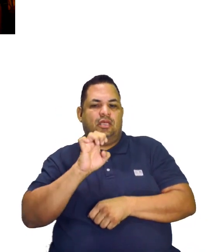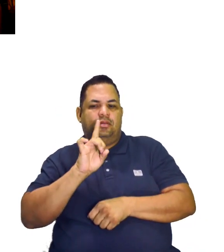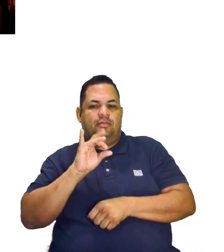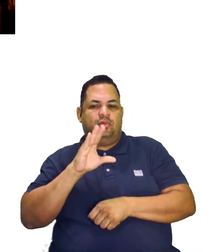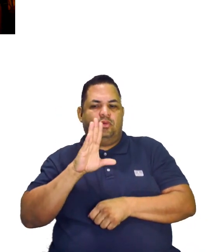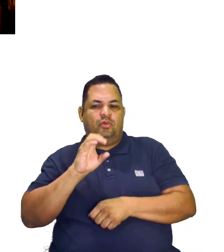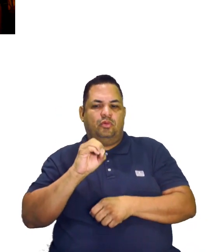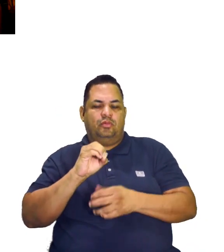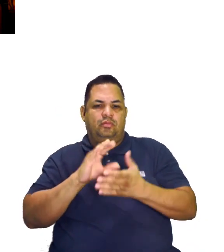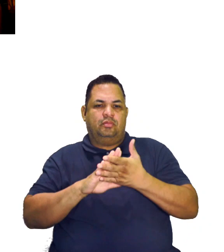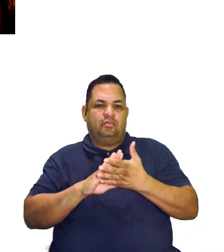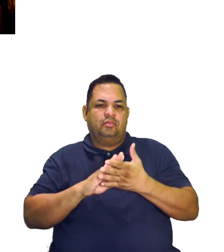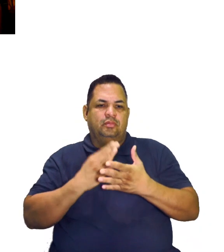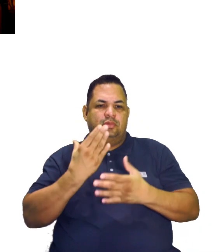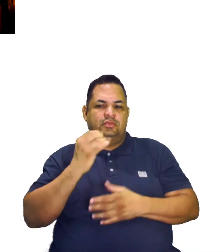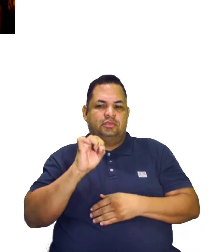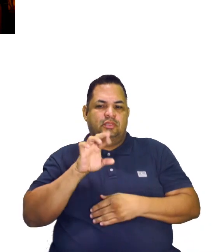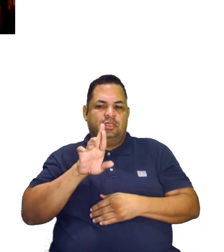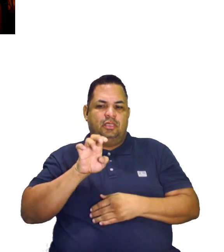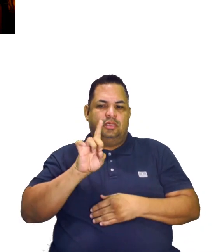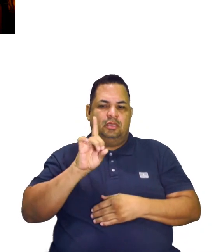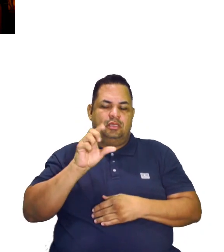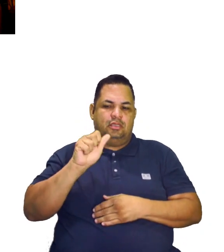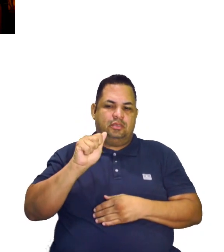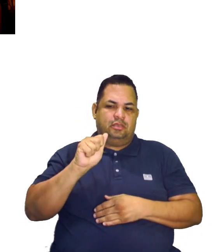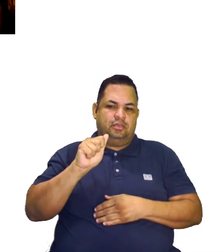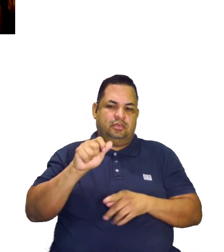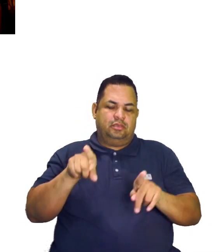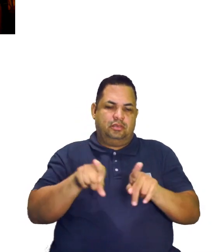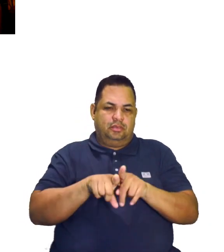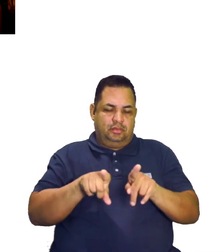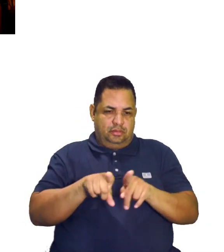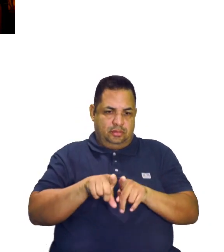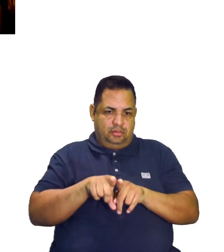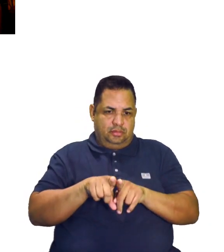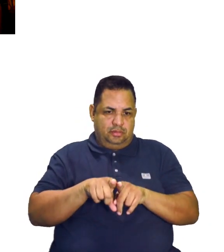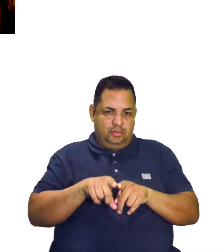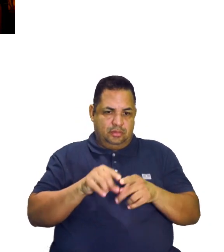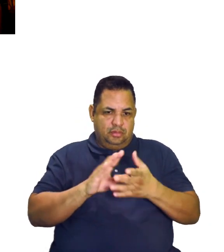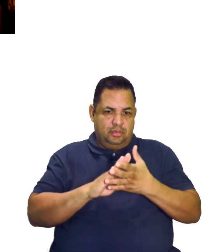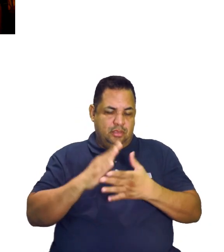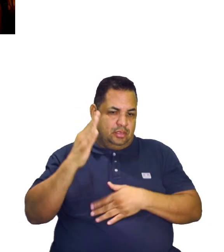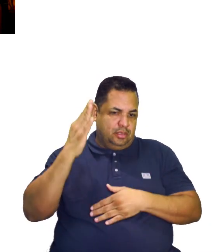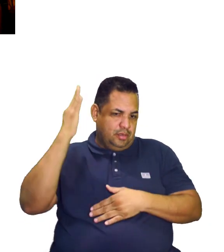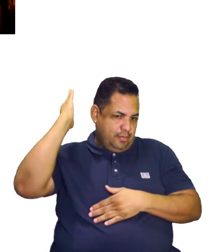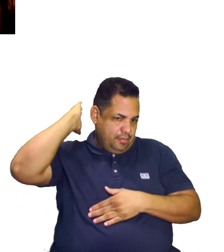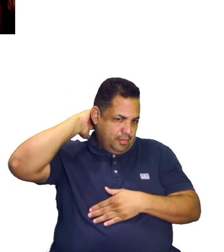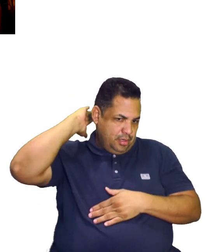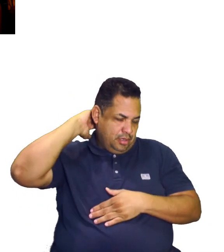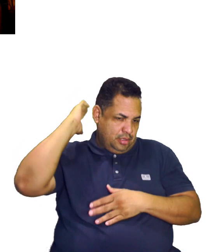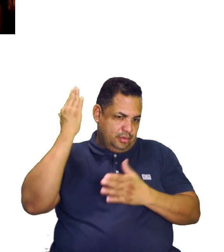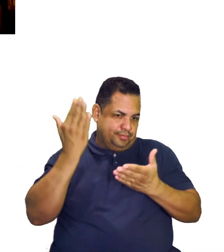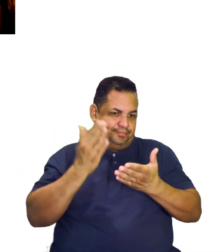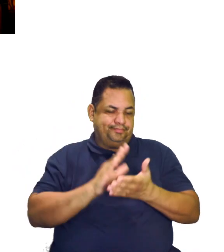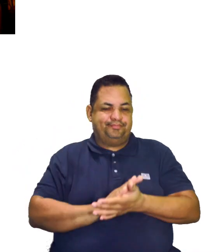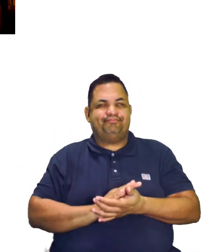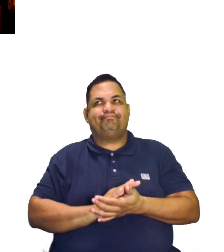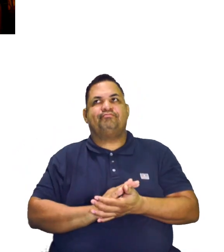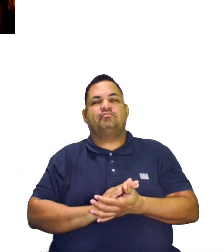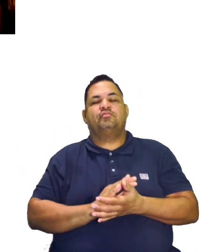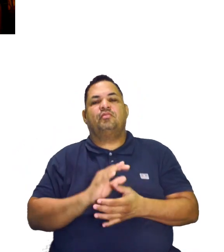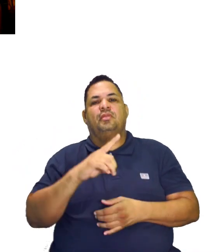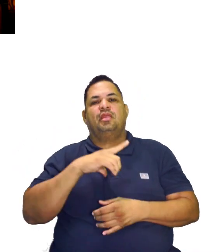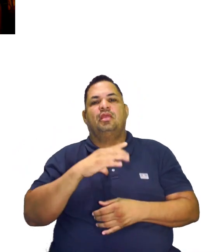carimbó, né, ciranda. O carimbó é de Belém, a ciranda, se eu não